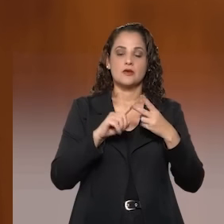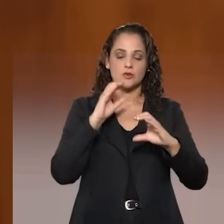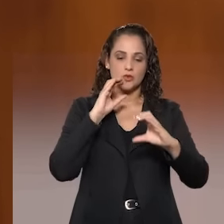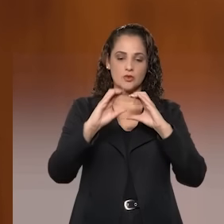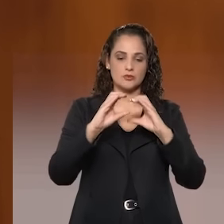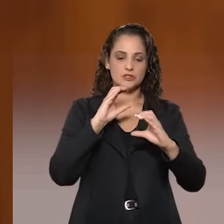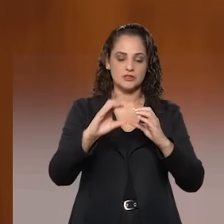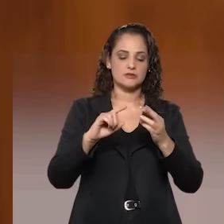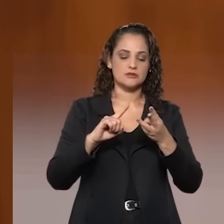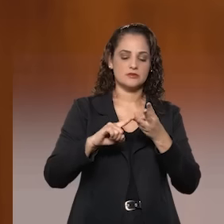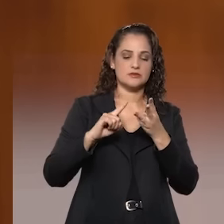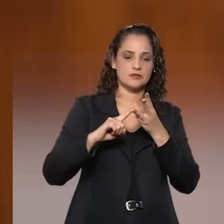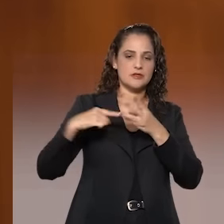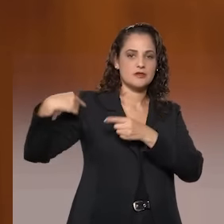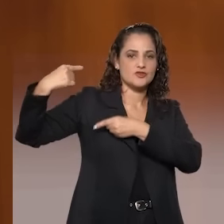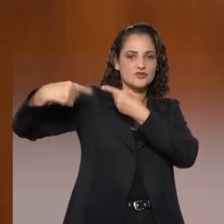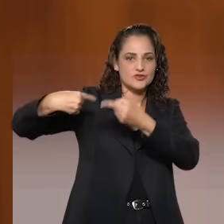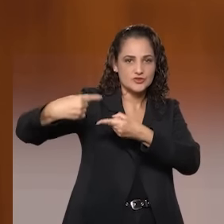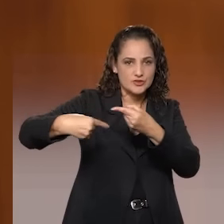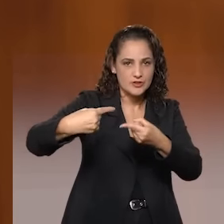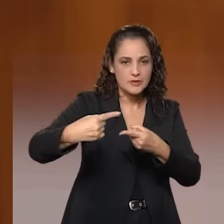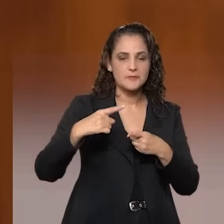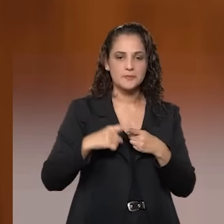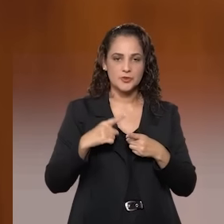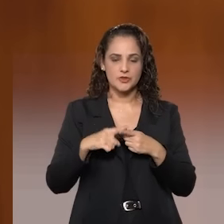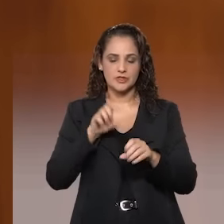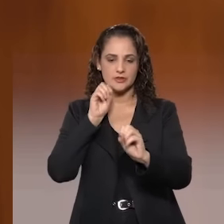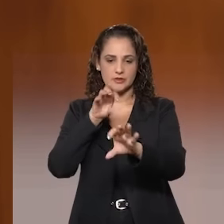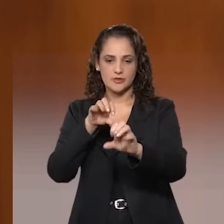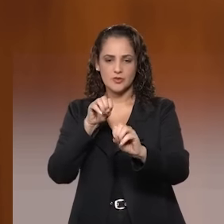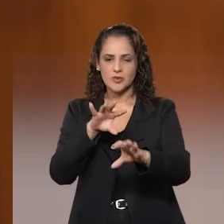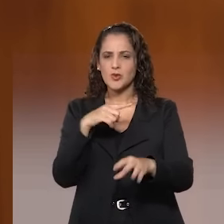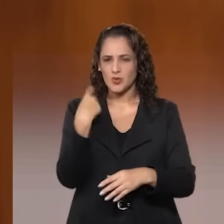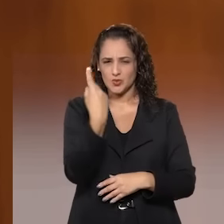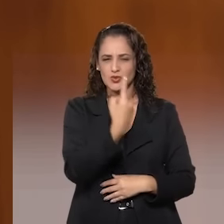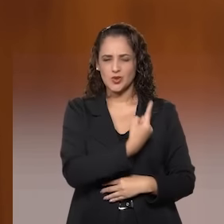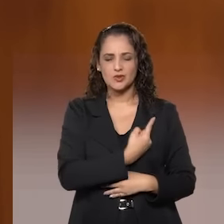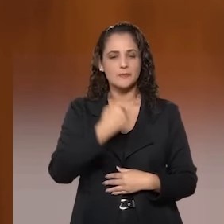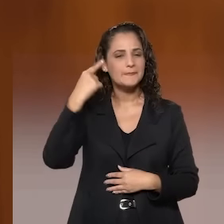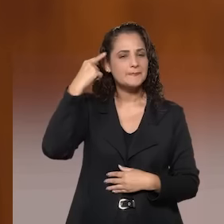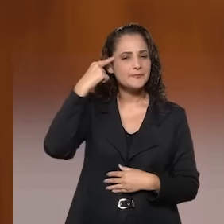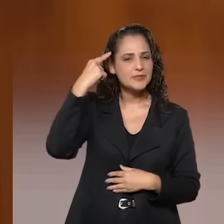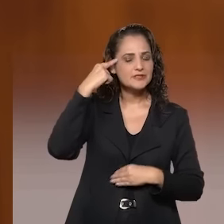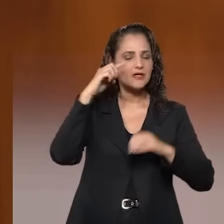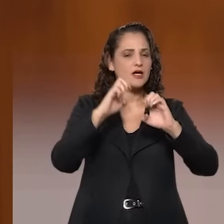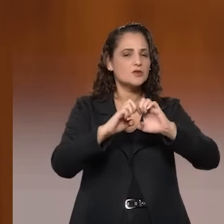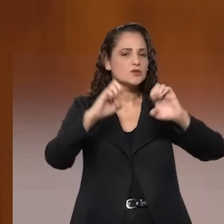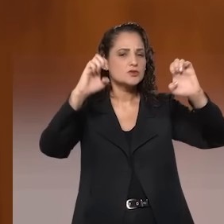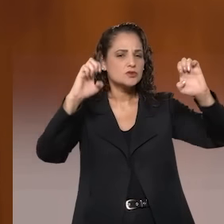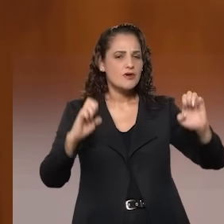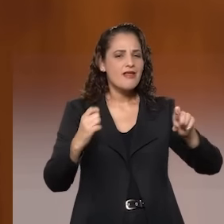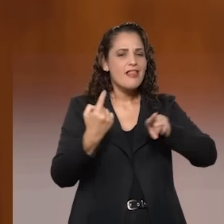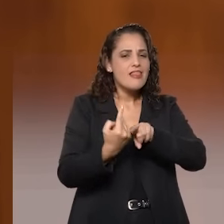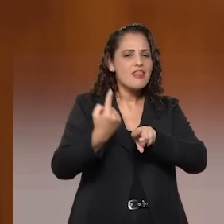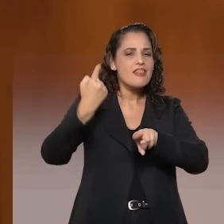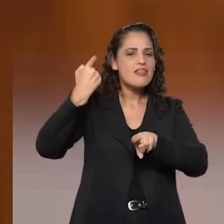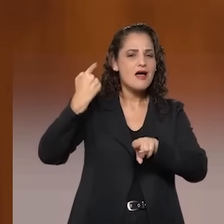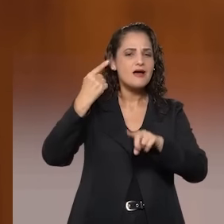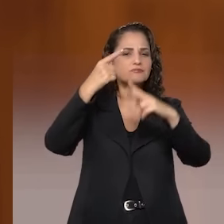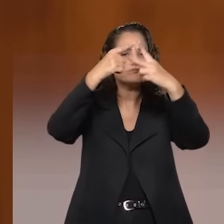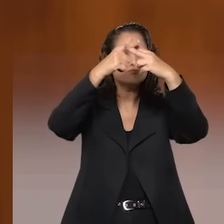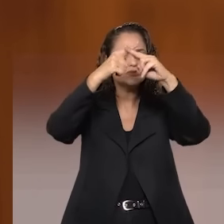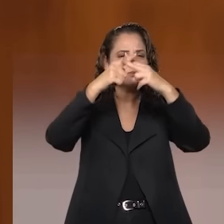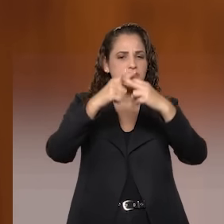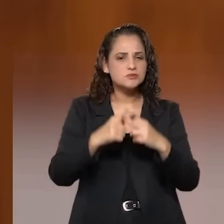questão geracional o nosso ensino ele foi pensado e estruturado na